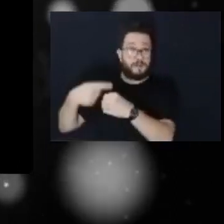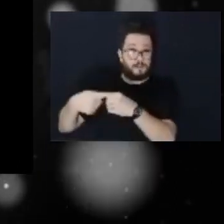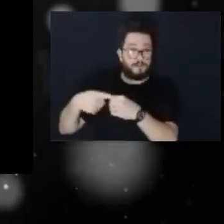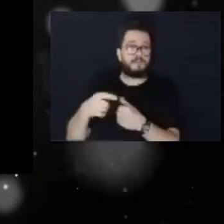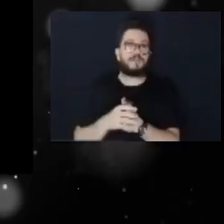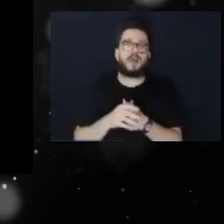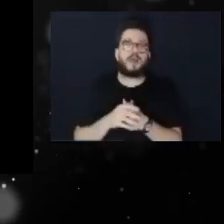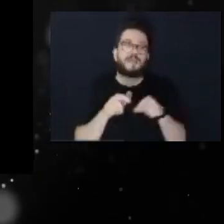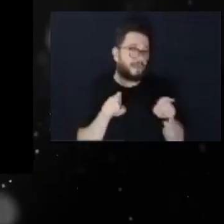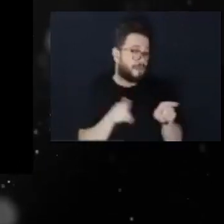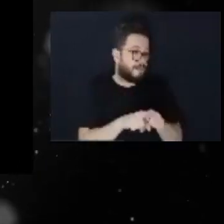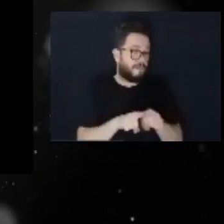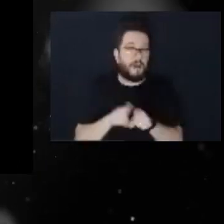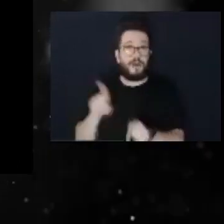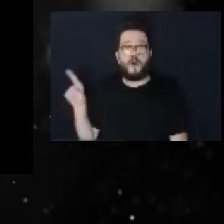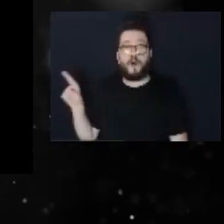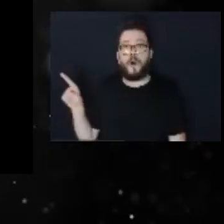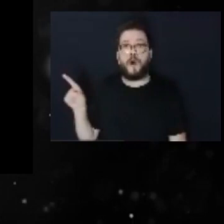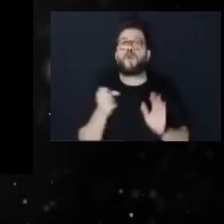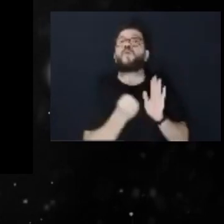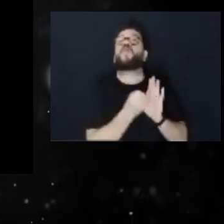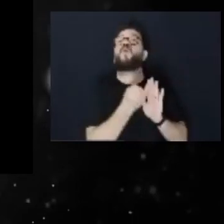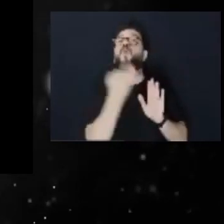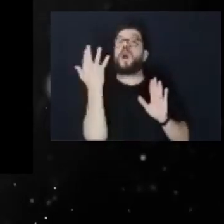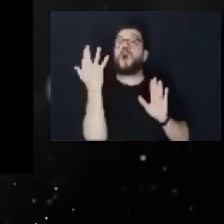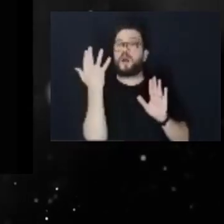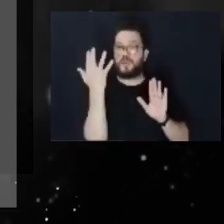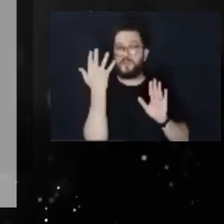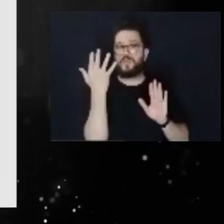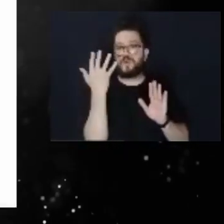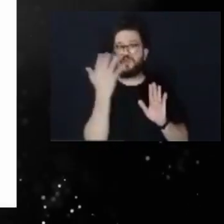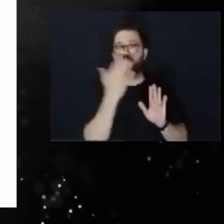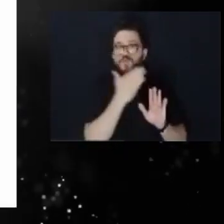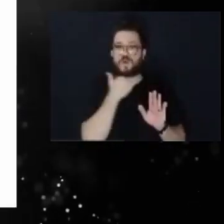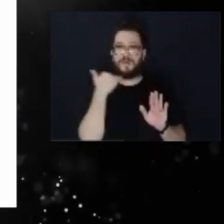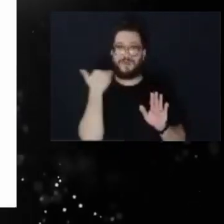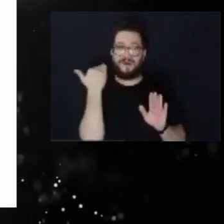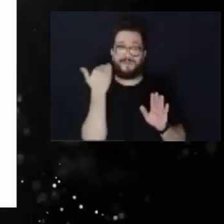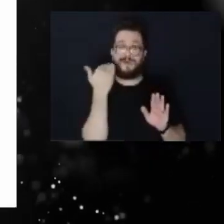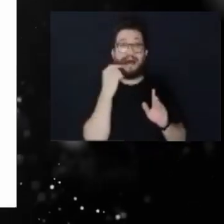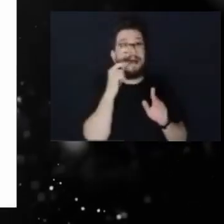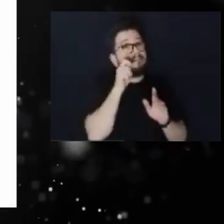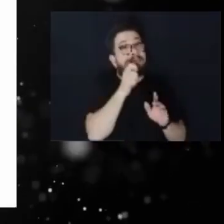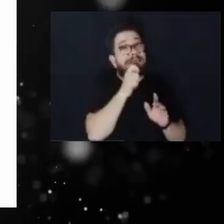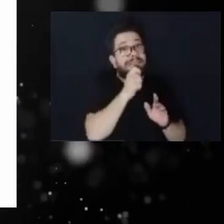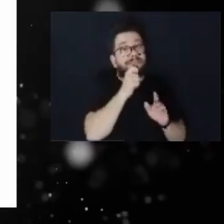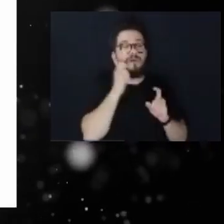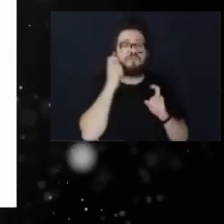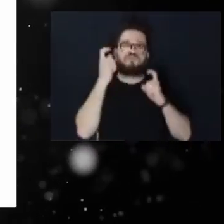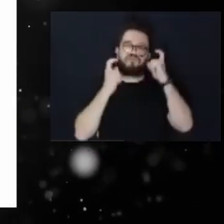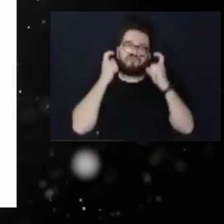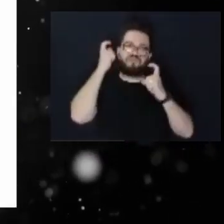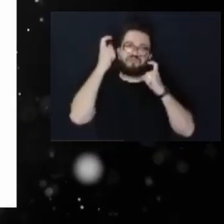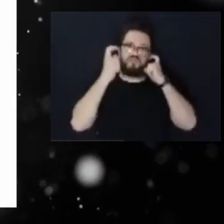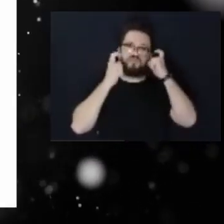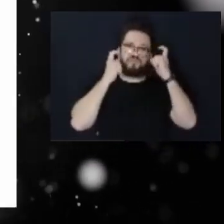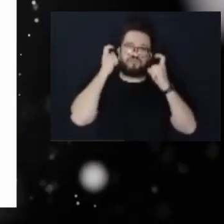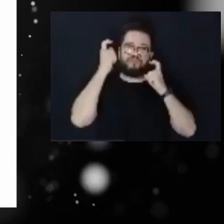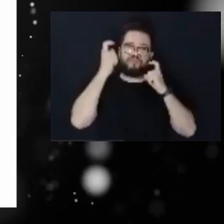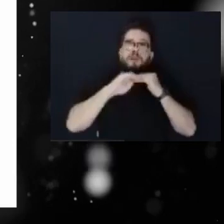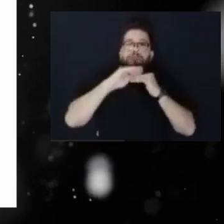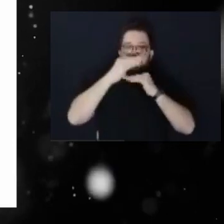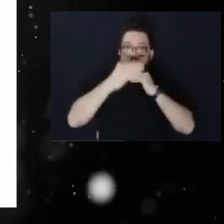para Cascavel. Entretanto, os limiares ainda são preocupantes, porque nós manteremos níveis observados